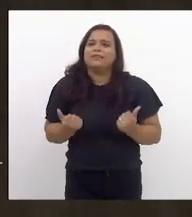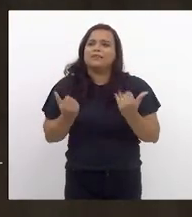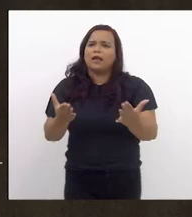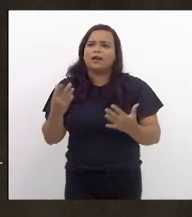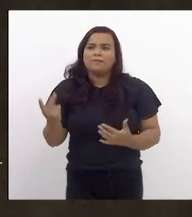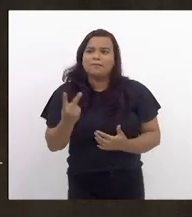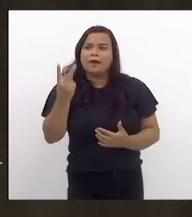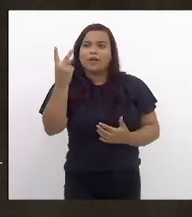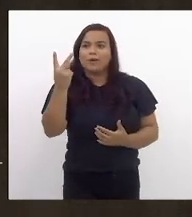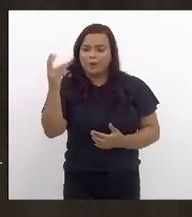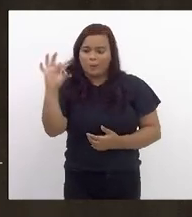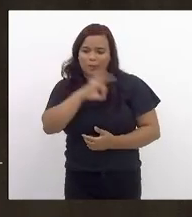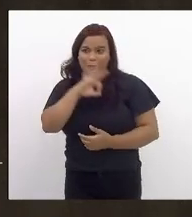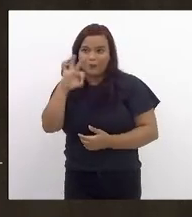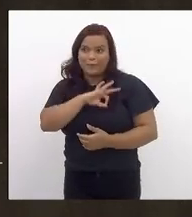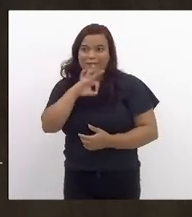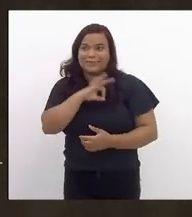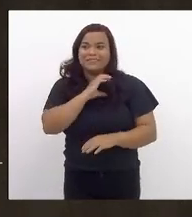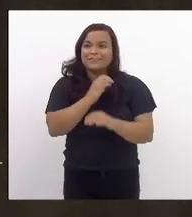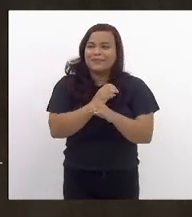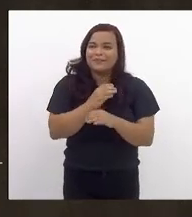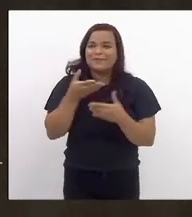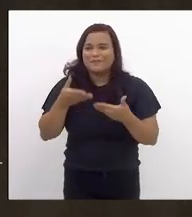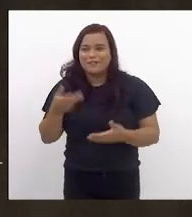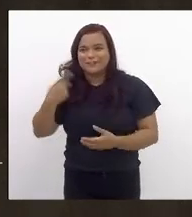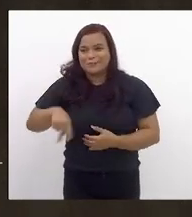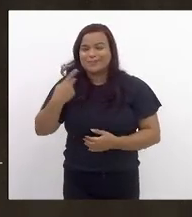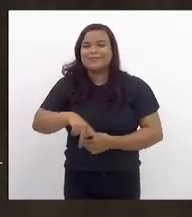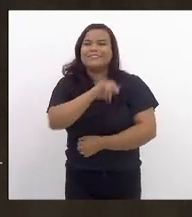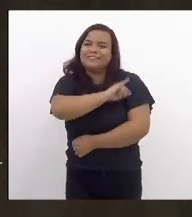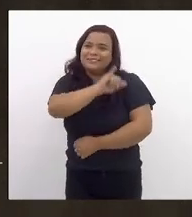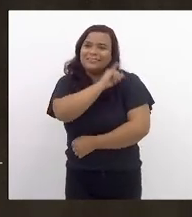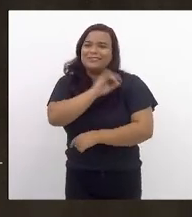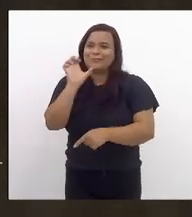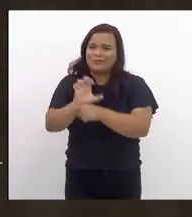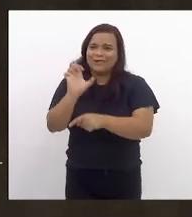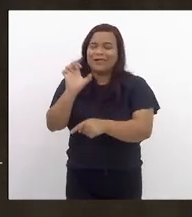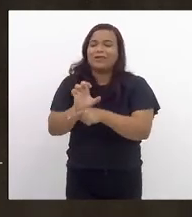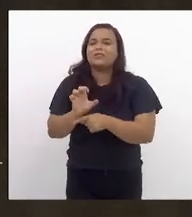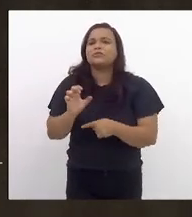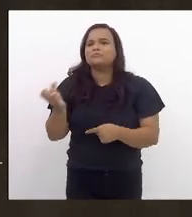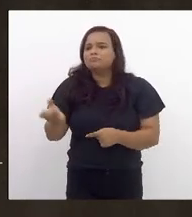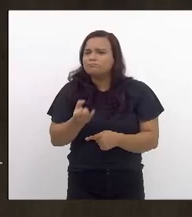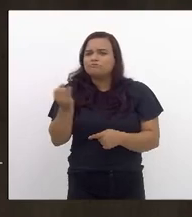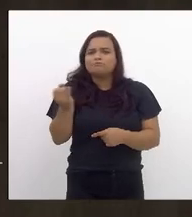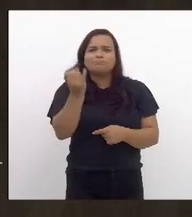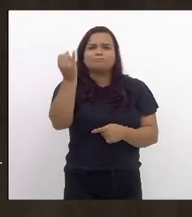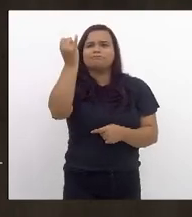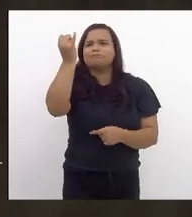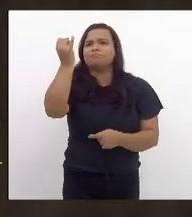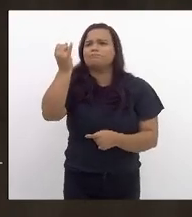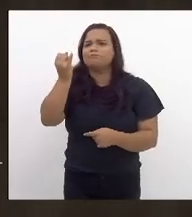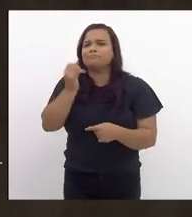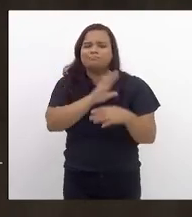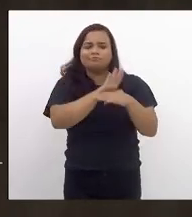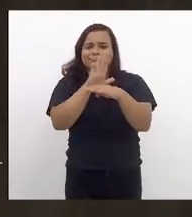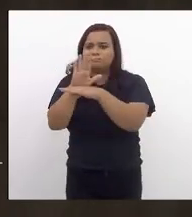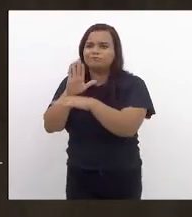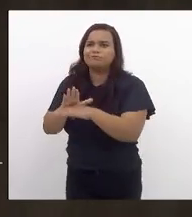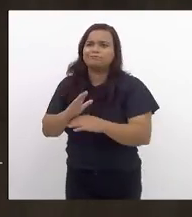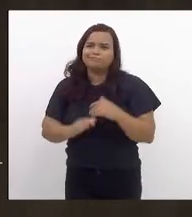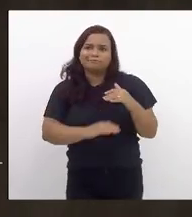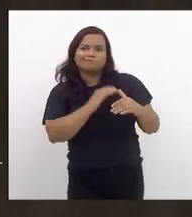valorização da nossa Polícia Civil, dos policiais civis no Estado do Rio de Janeiro, tão fundamentais para o desenvolvimento do nosso